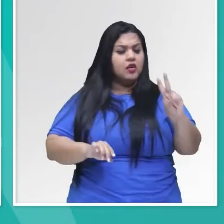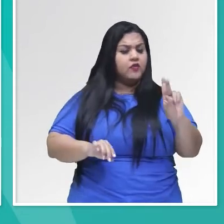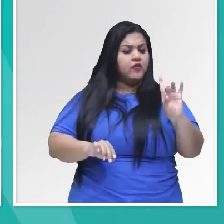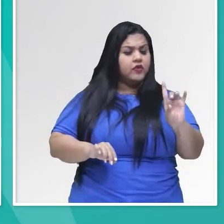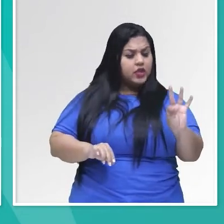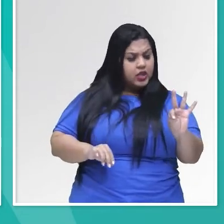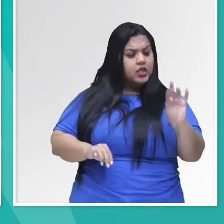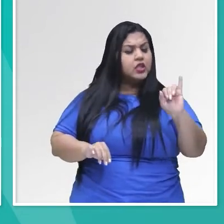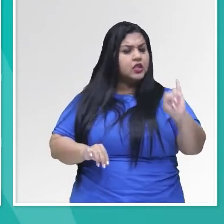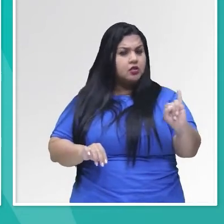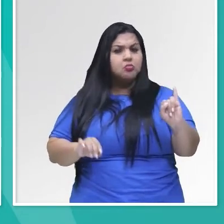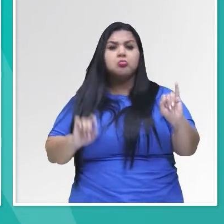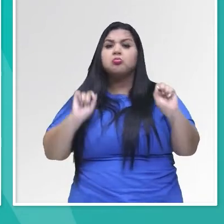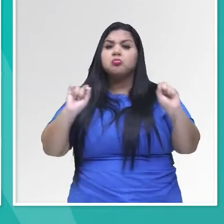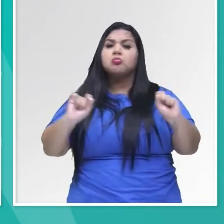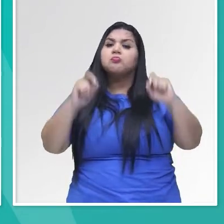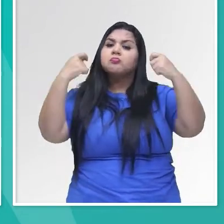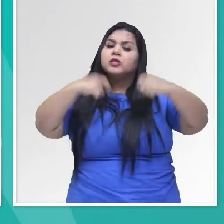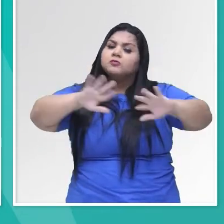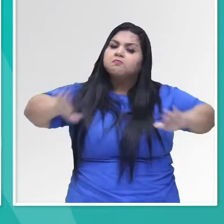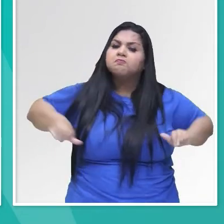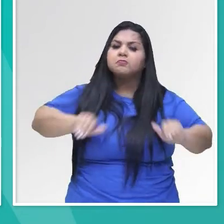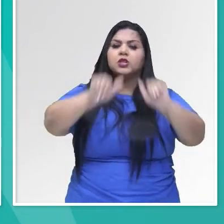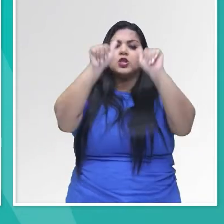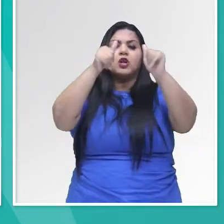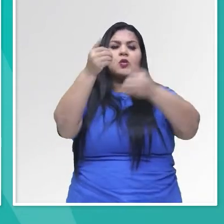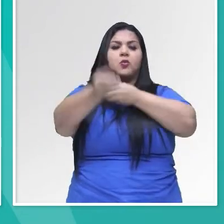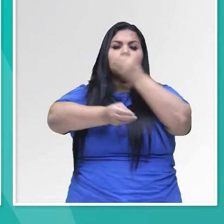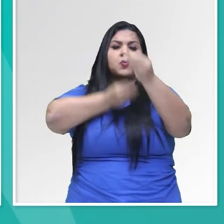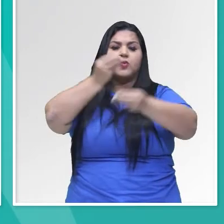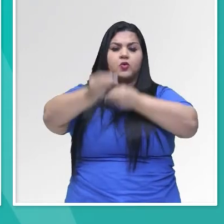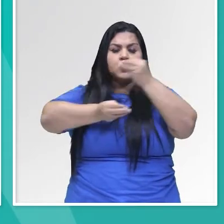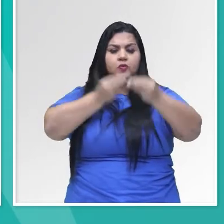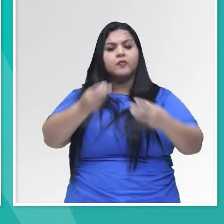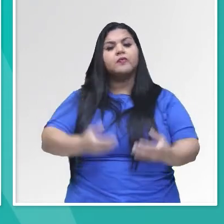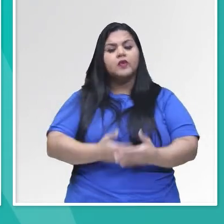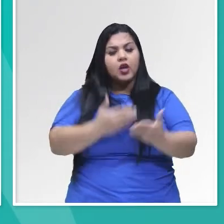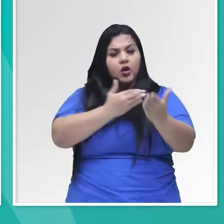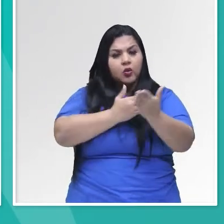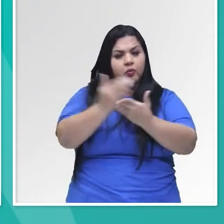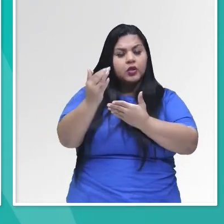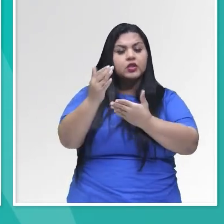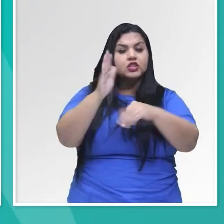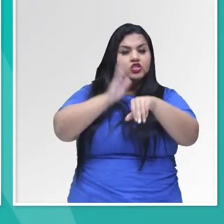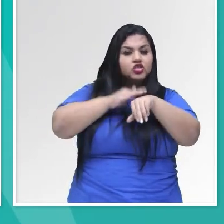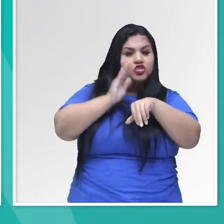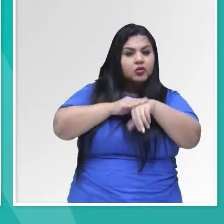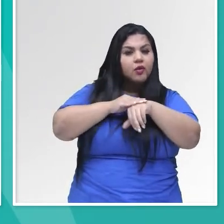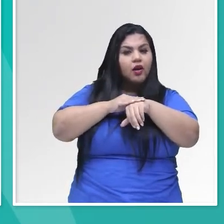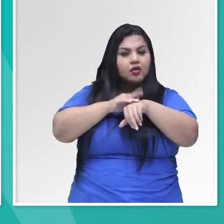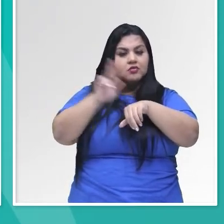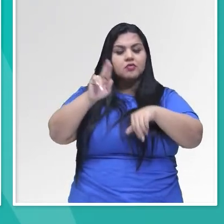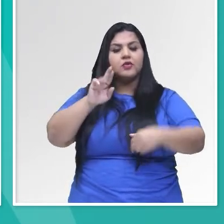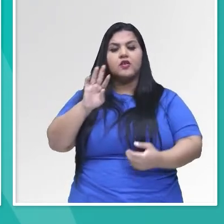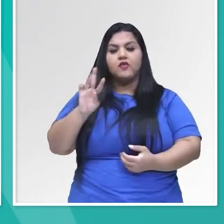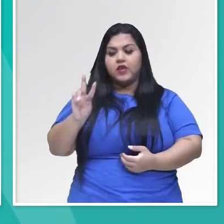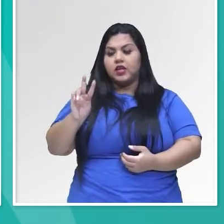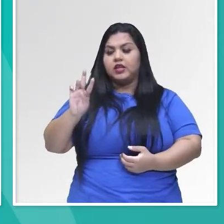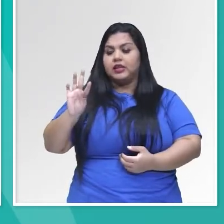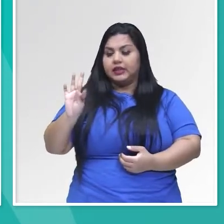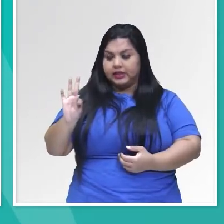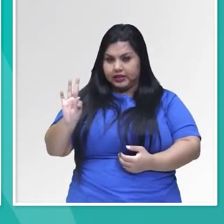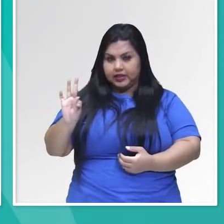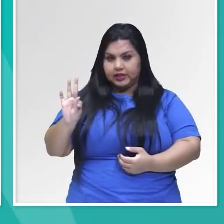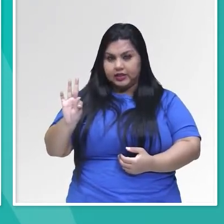seja, verbo transitivo direto, verbo transitivo indireto. Nós vamos começar a chamá-los assim, olha. Vamos começar a chamar de